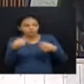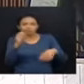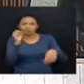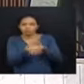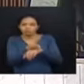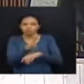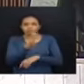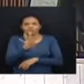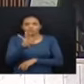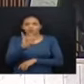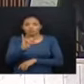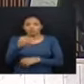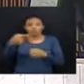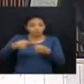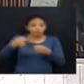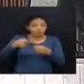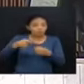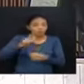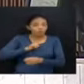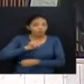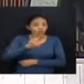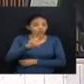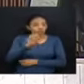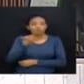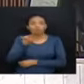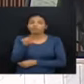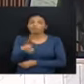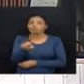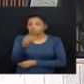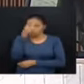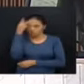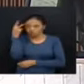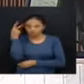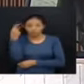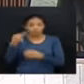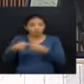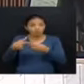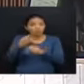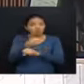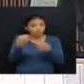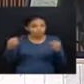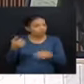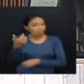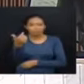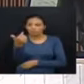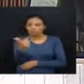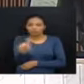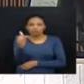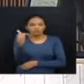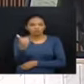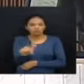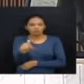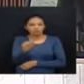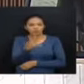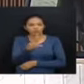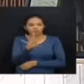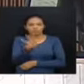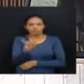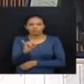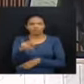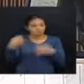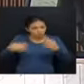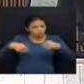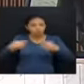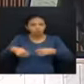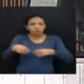UTI o município com mais de 50 mil habitantes que a Prudentópolis não tem o tem bom e precisa